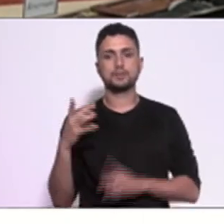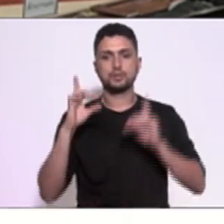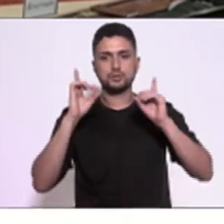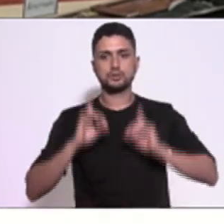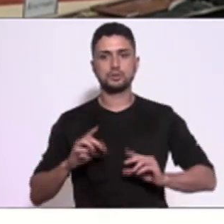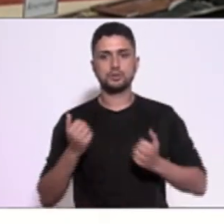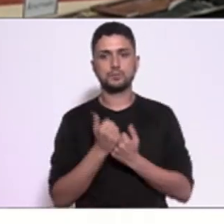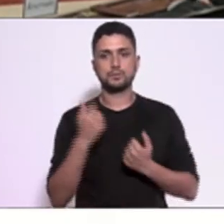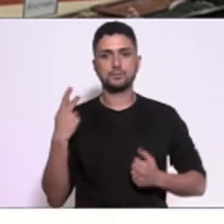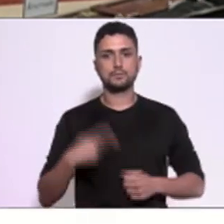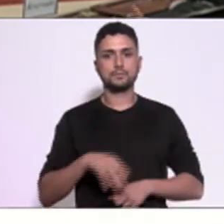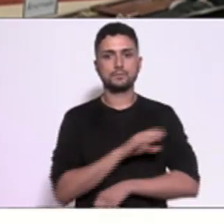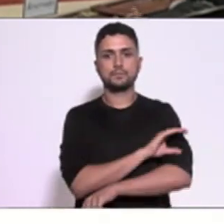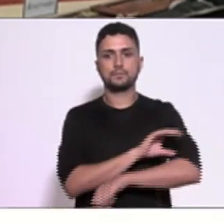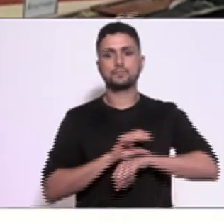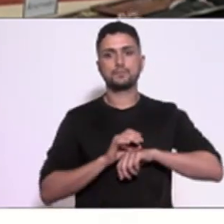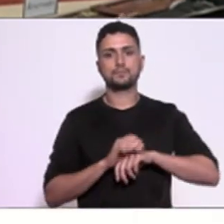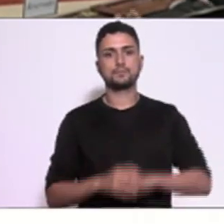Alerj.